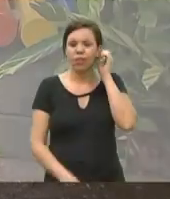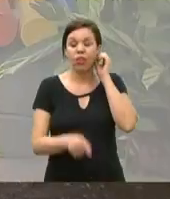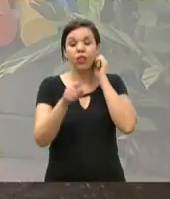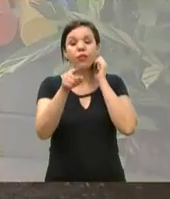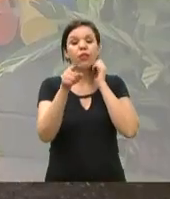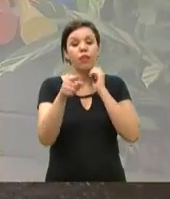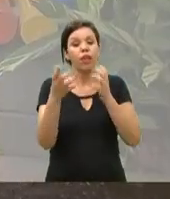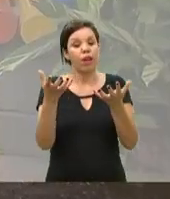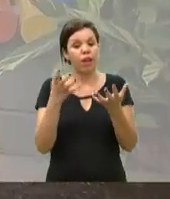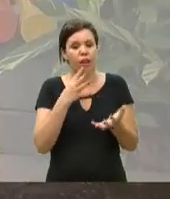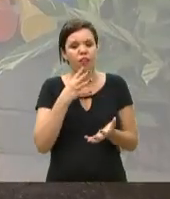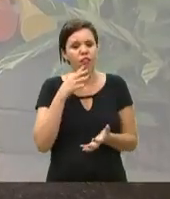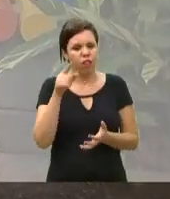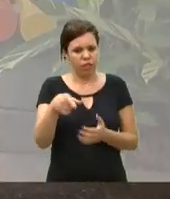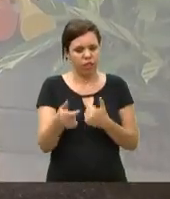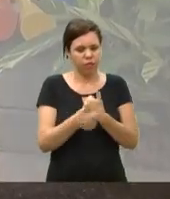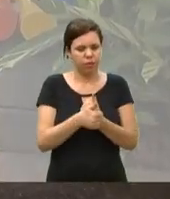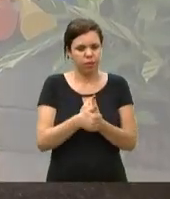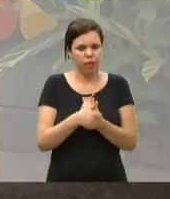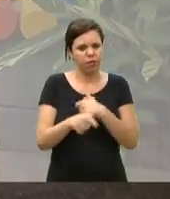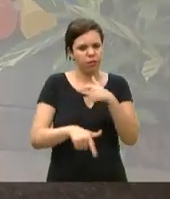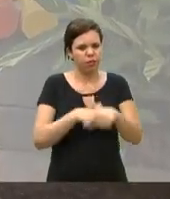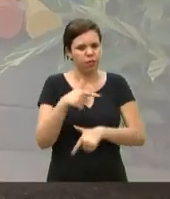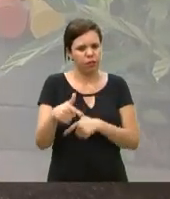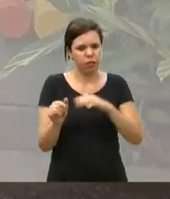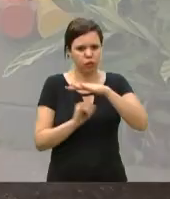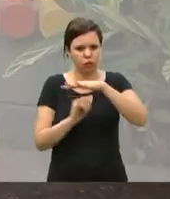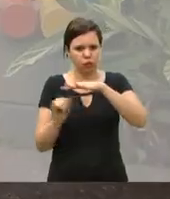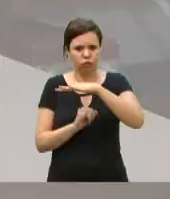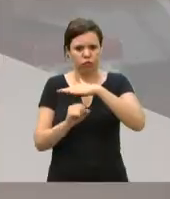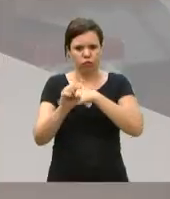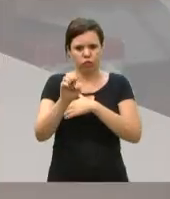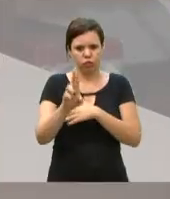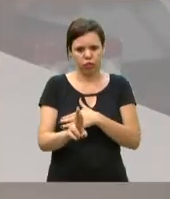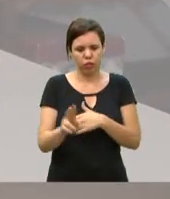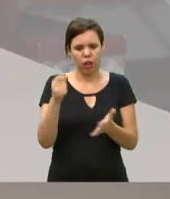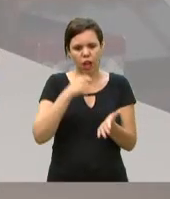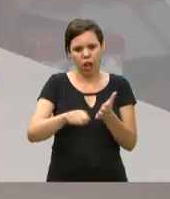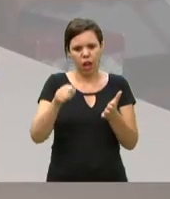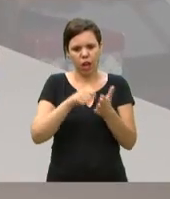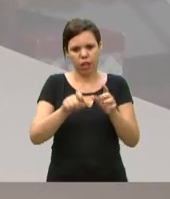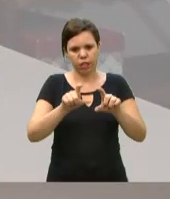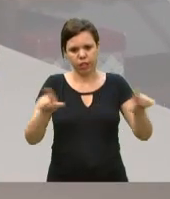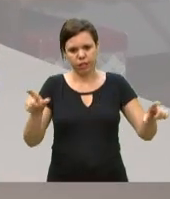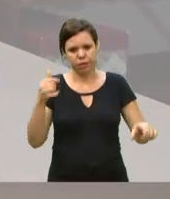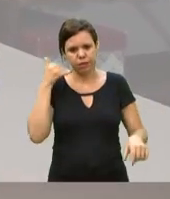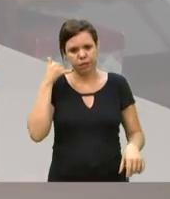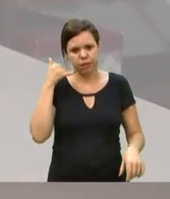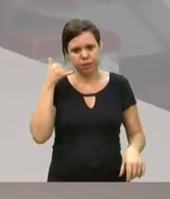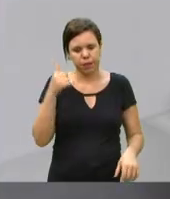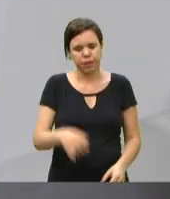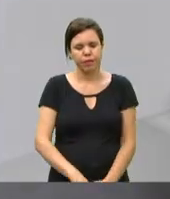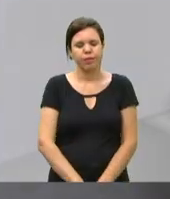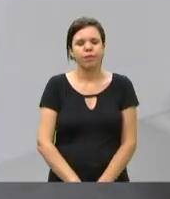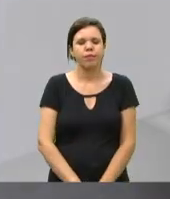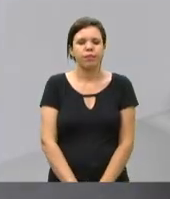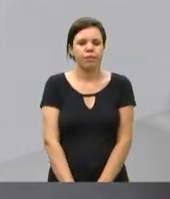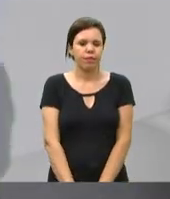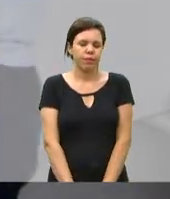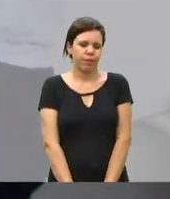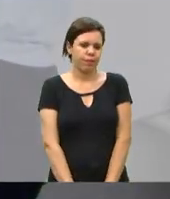Você quer conhecer de perto o trabalho do Instituto Ser? Anote aí o telefone. É